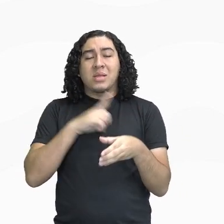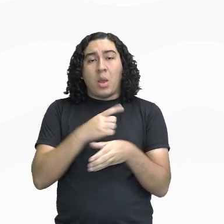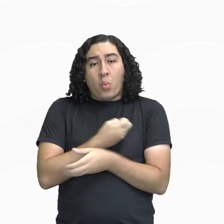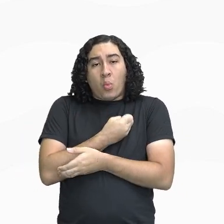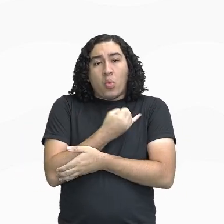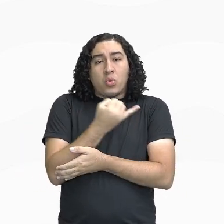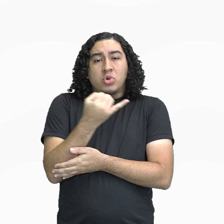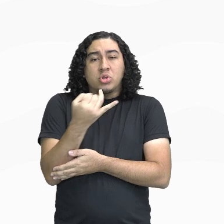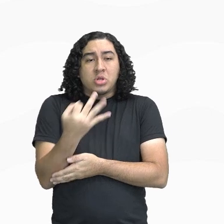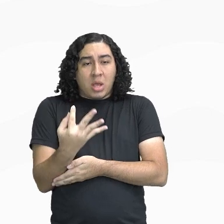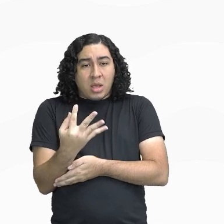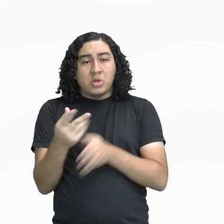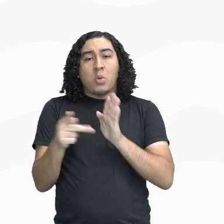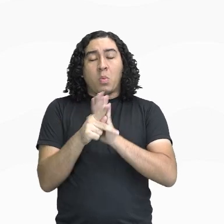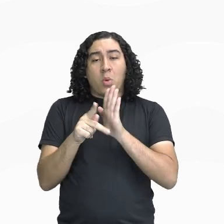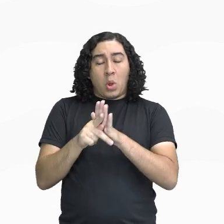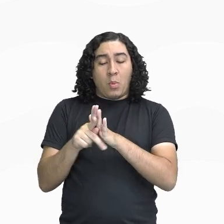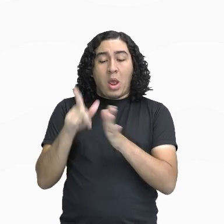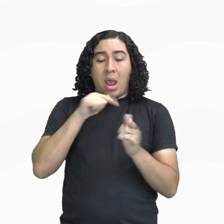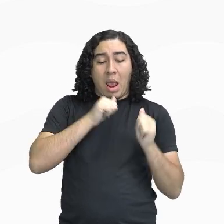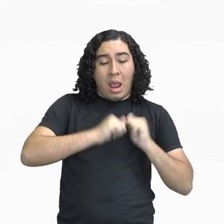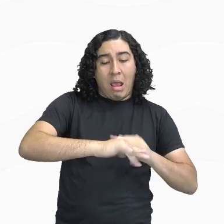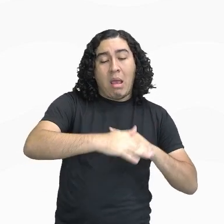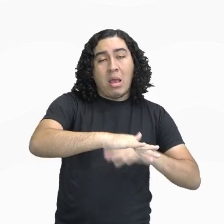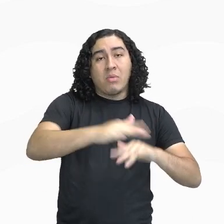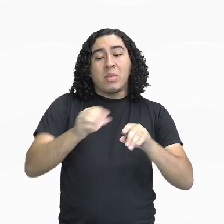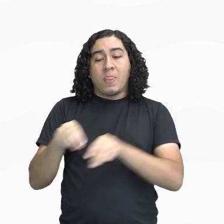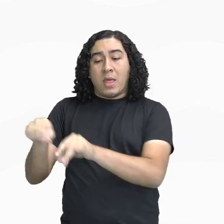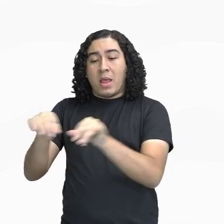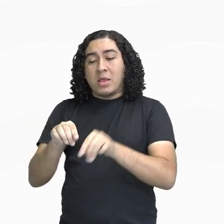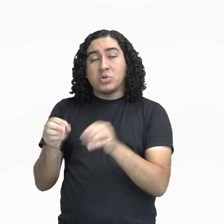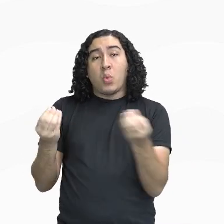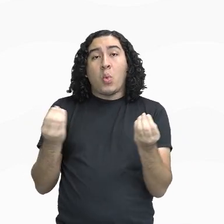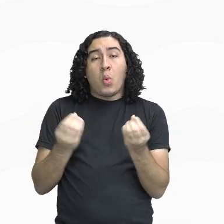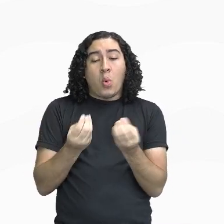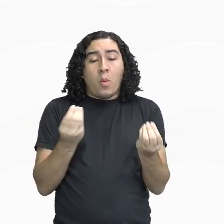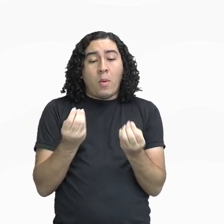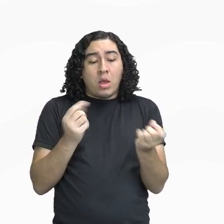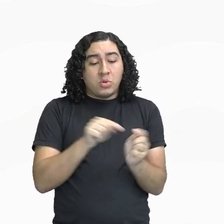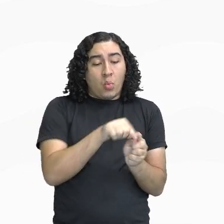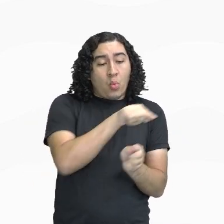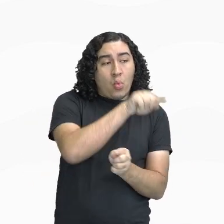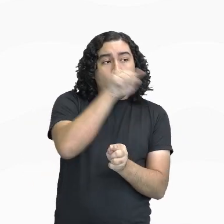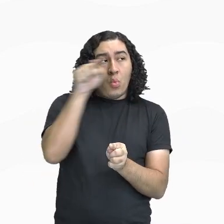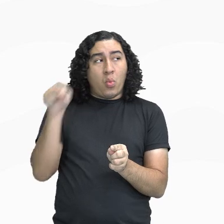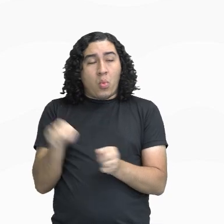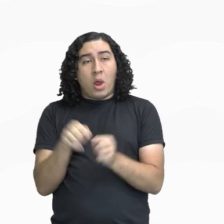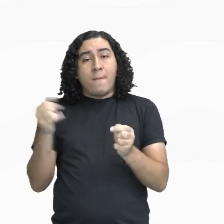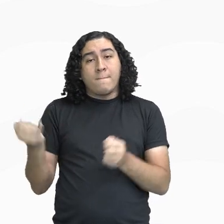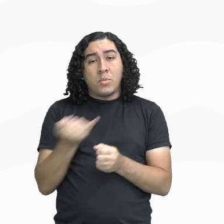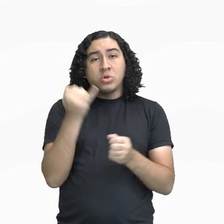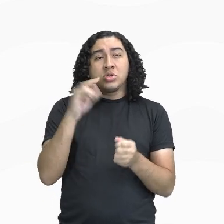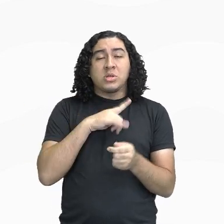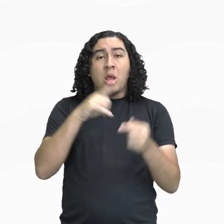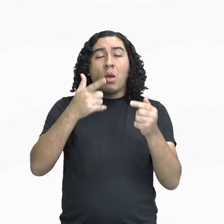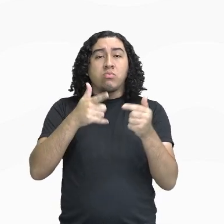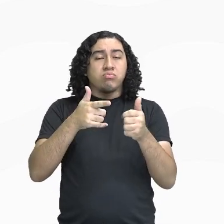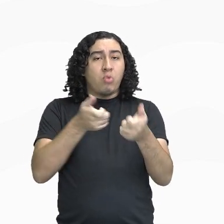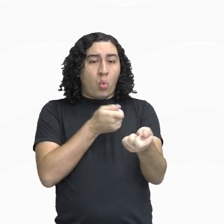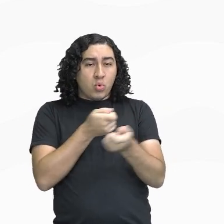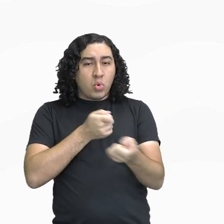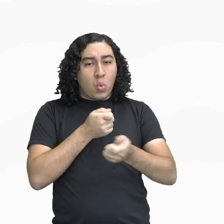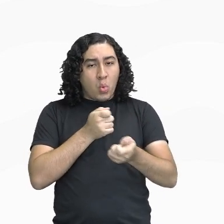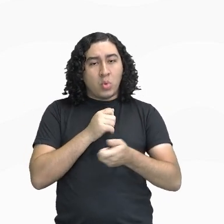ecossistemas aquáticos e terrestres, o que torna a sua ciclagem crucial para a manutenção da biodiversidade